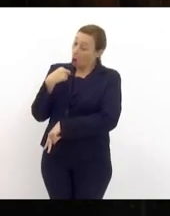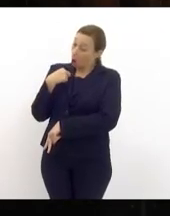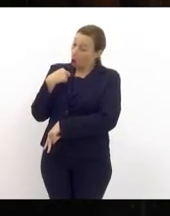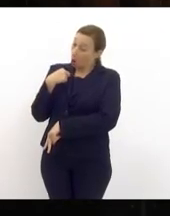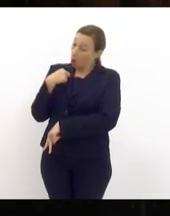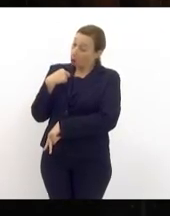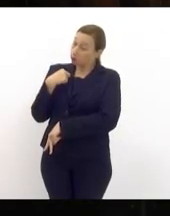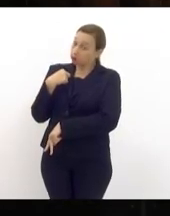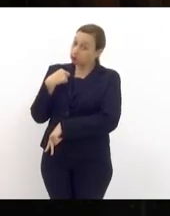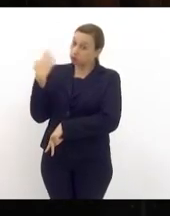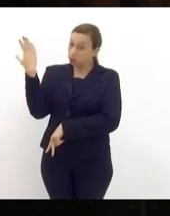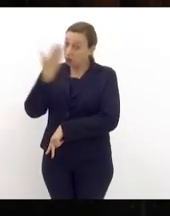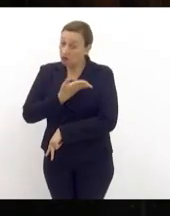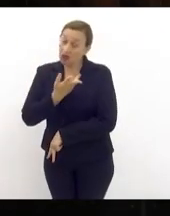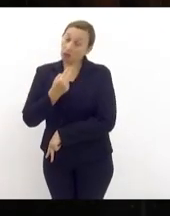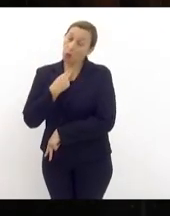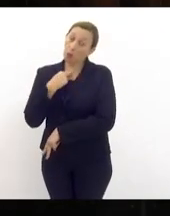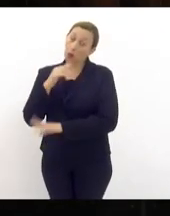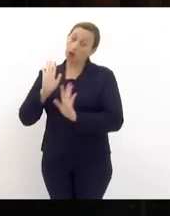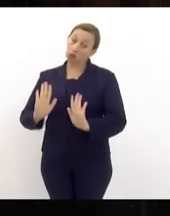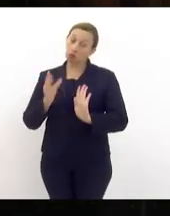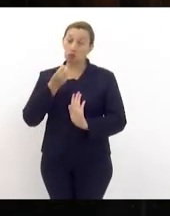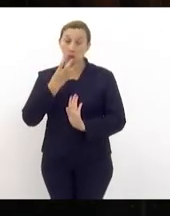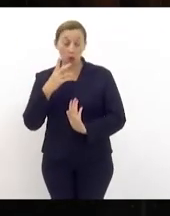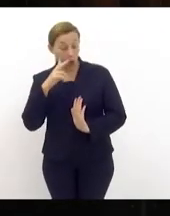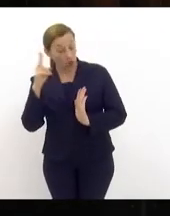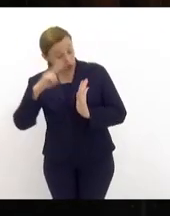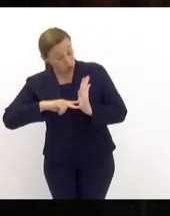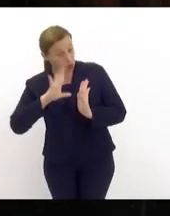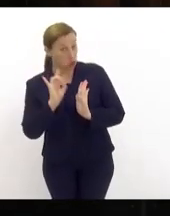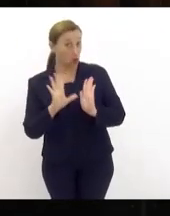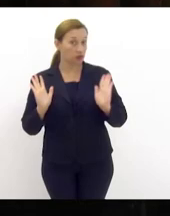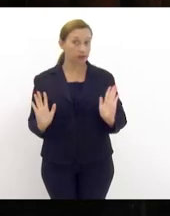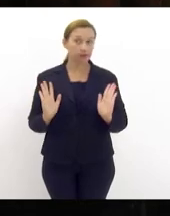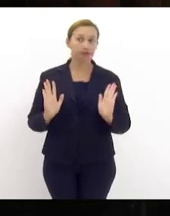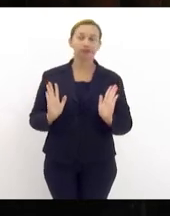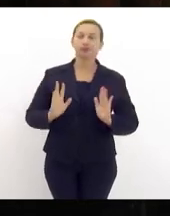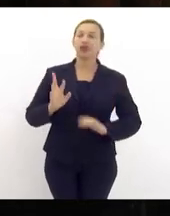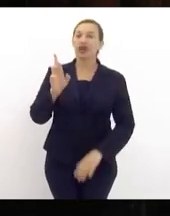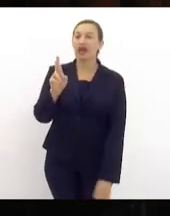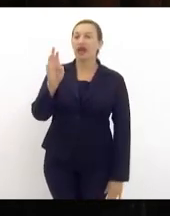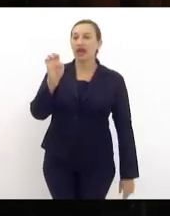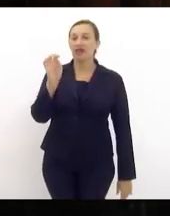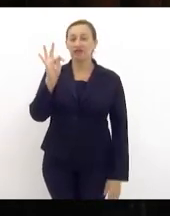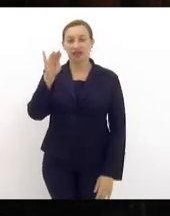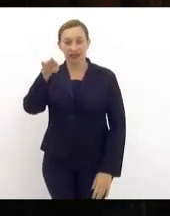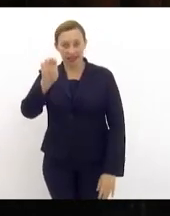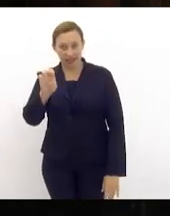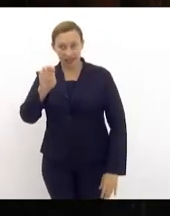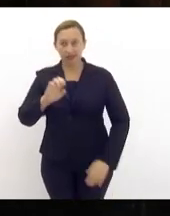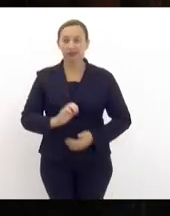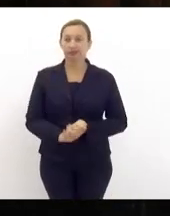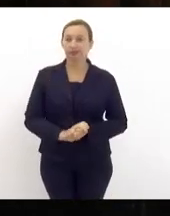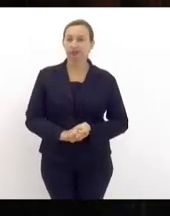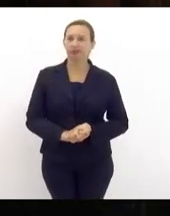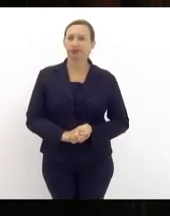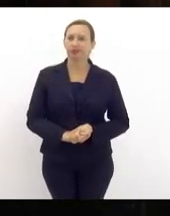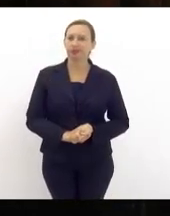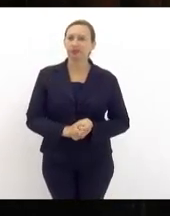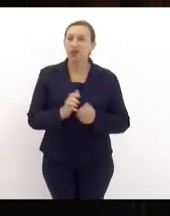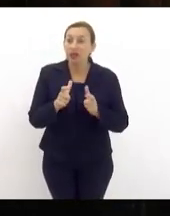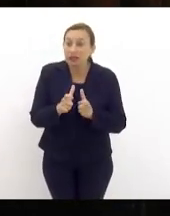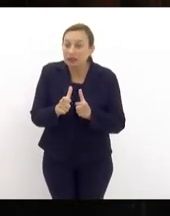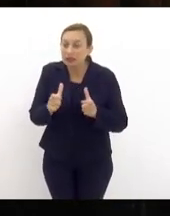li isso. Bom, dito isso, a Refite é um dos